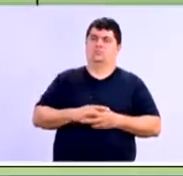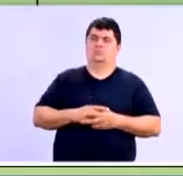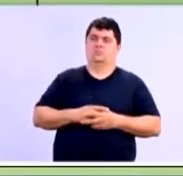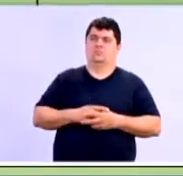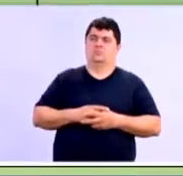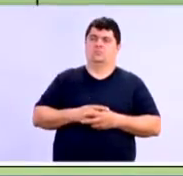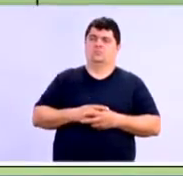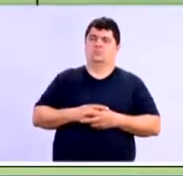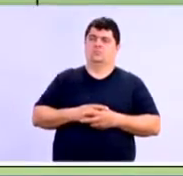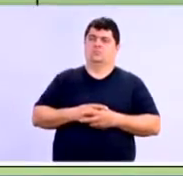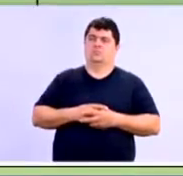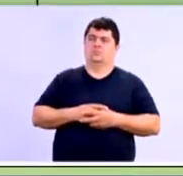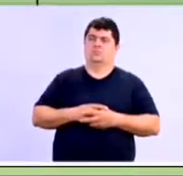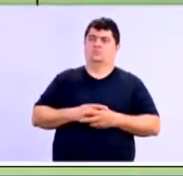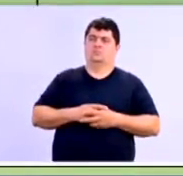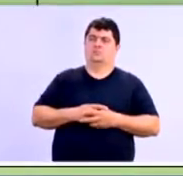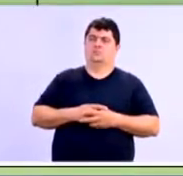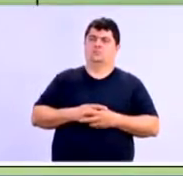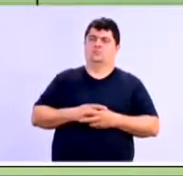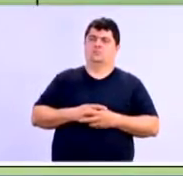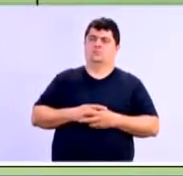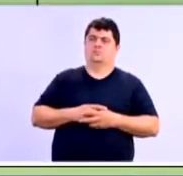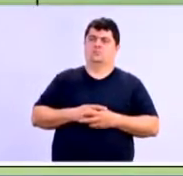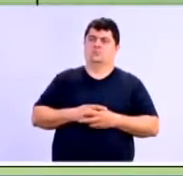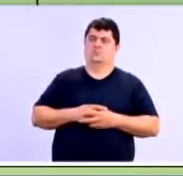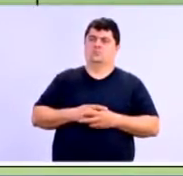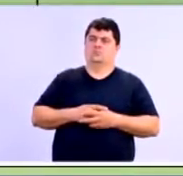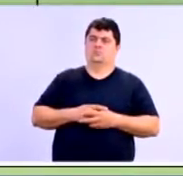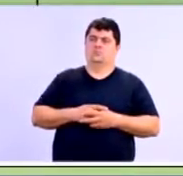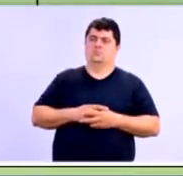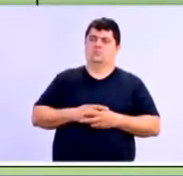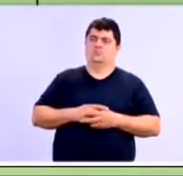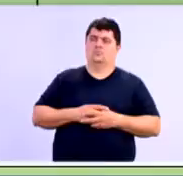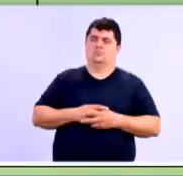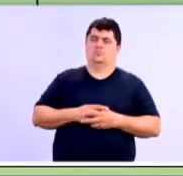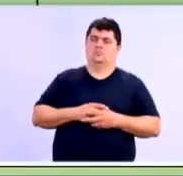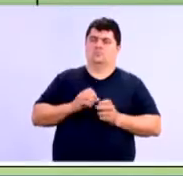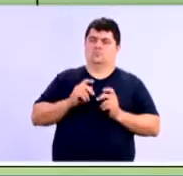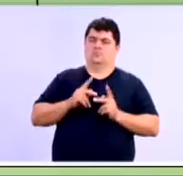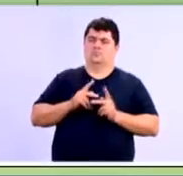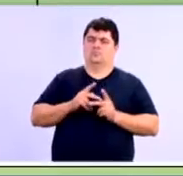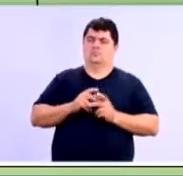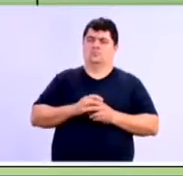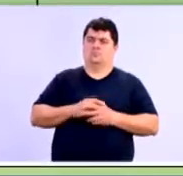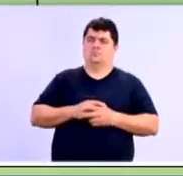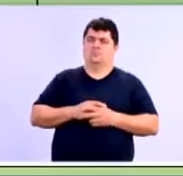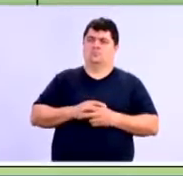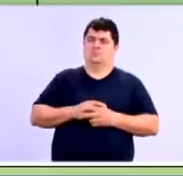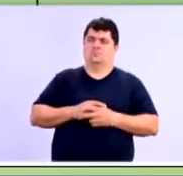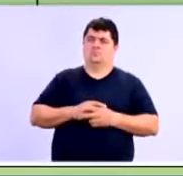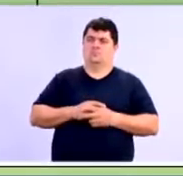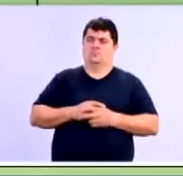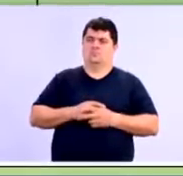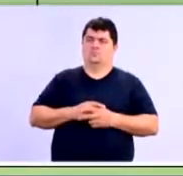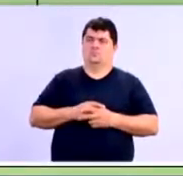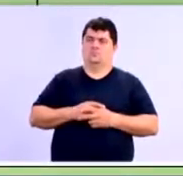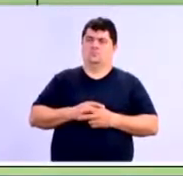por 94 com 800. Ok? Quanto é que dá isso, professora?